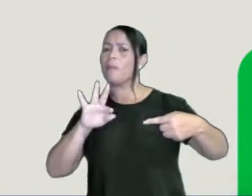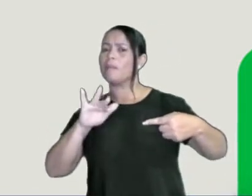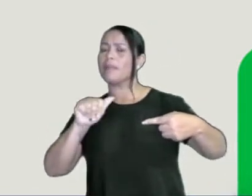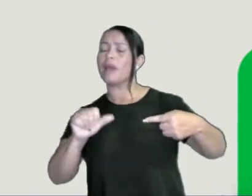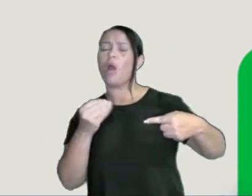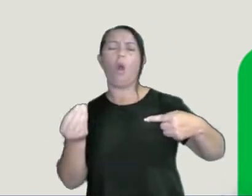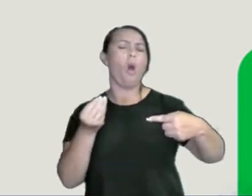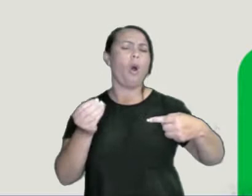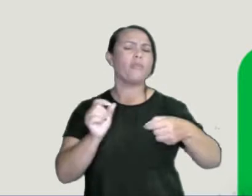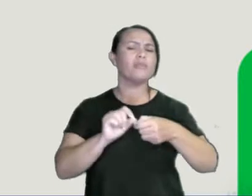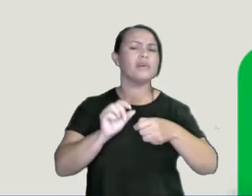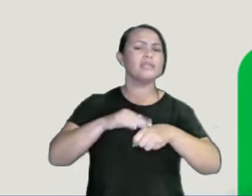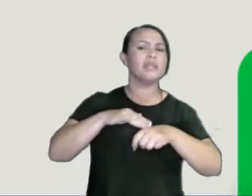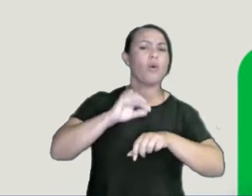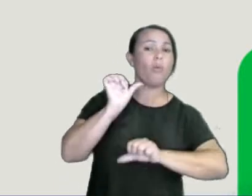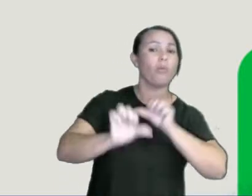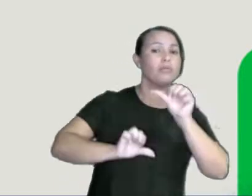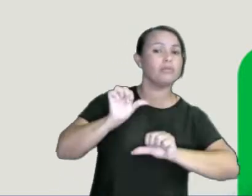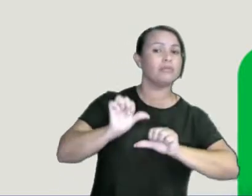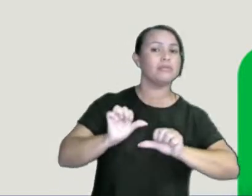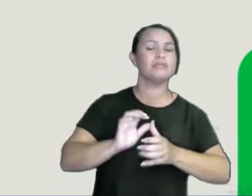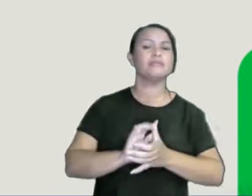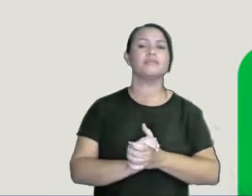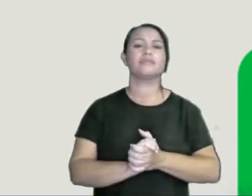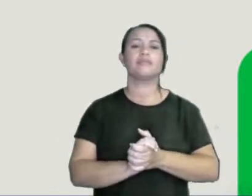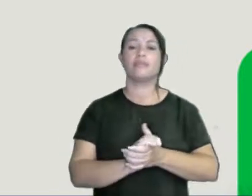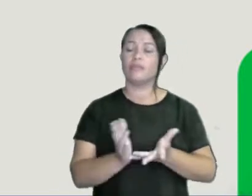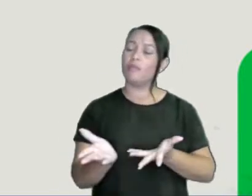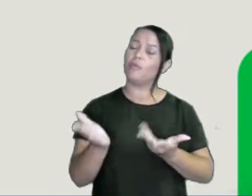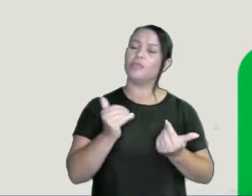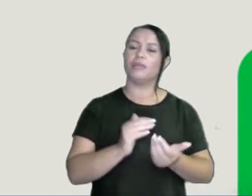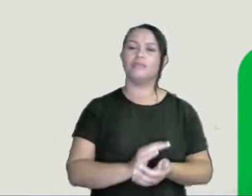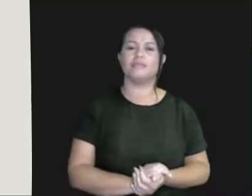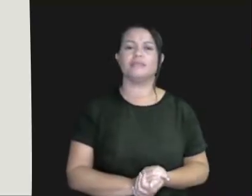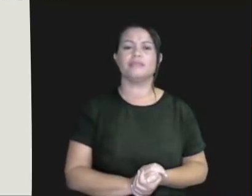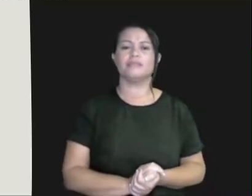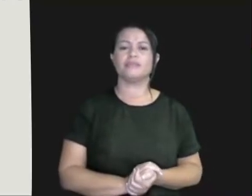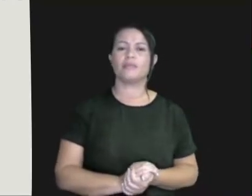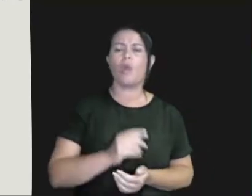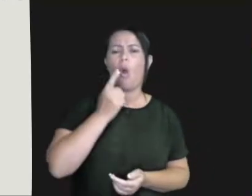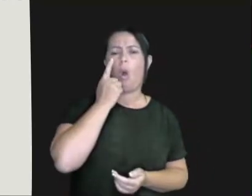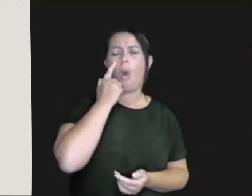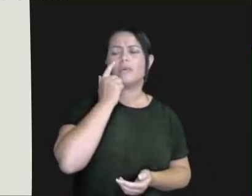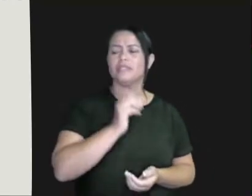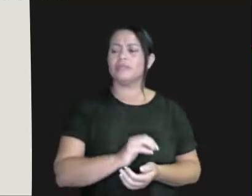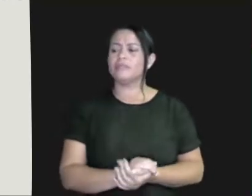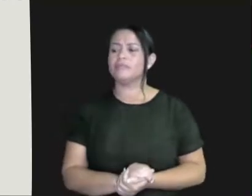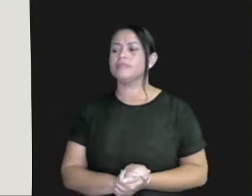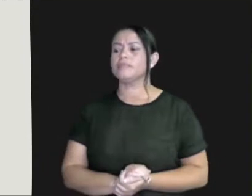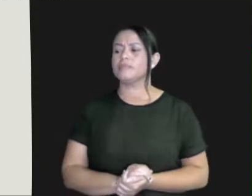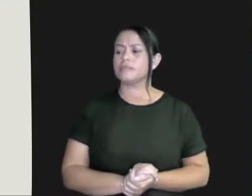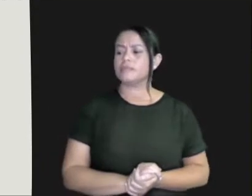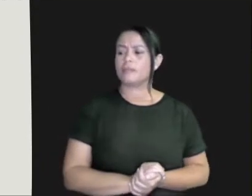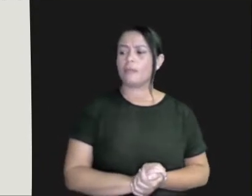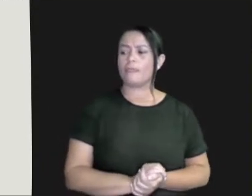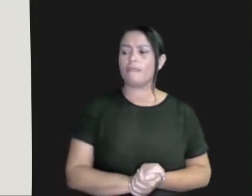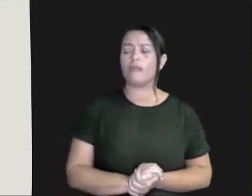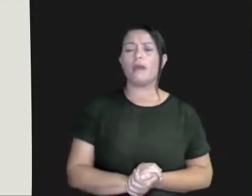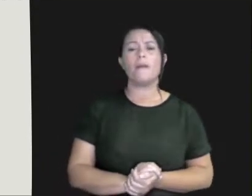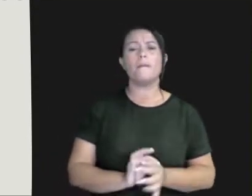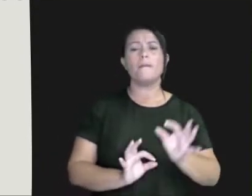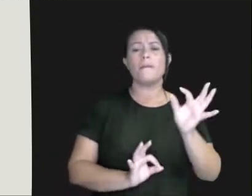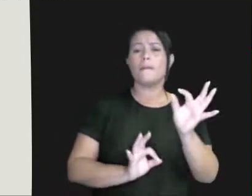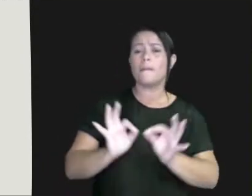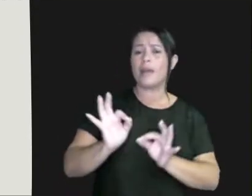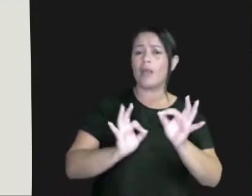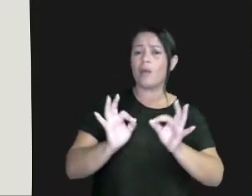vamos fazer? O contrário, não é isso? Então, vamos lá. Ó. Para fazer o